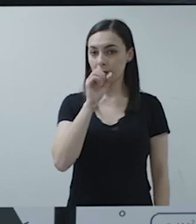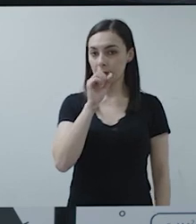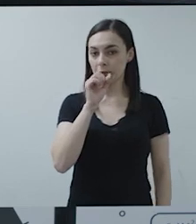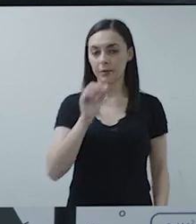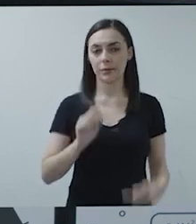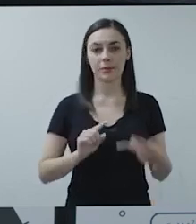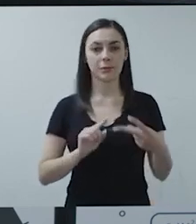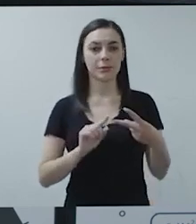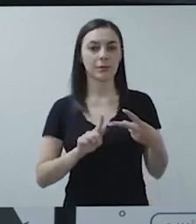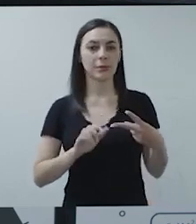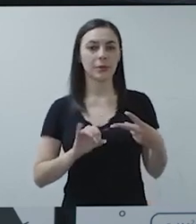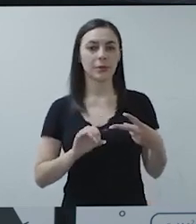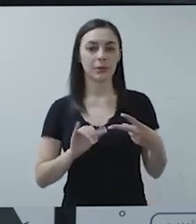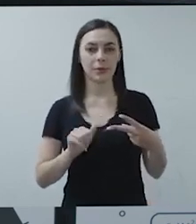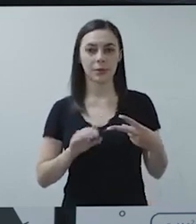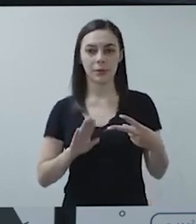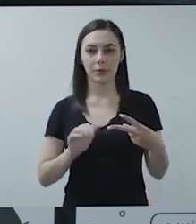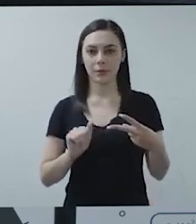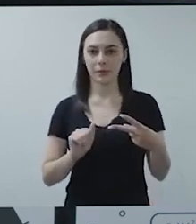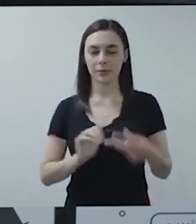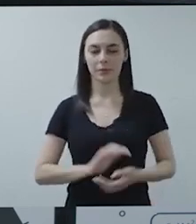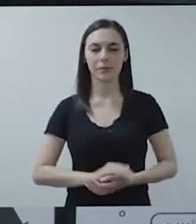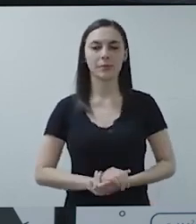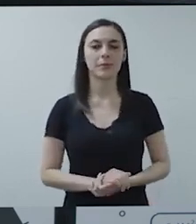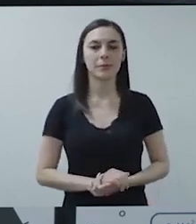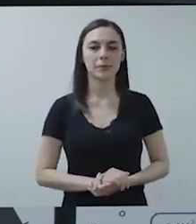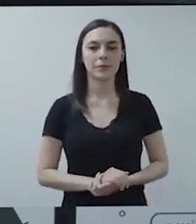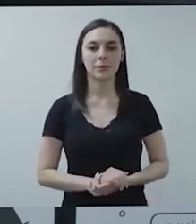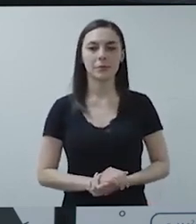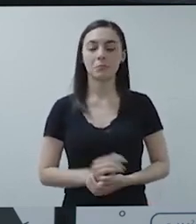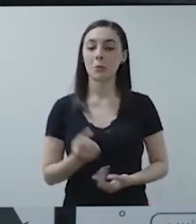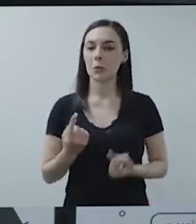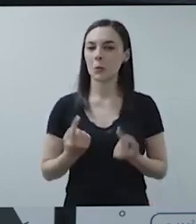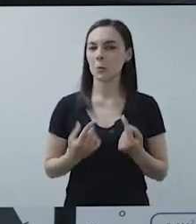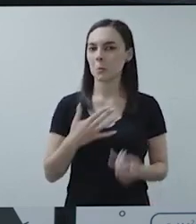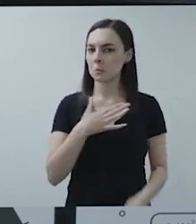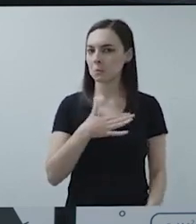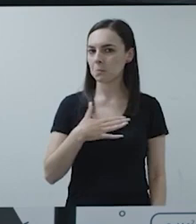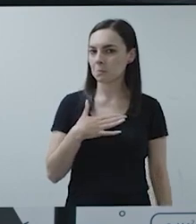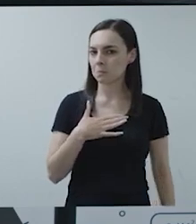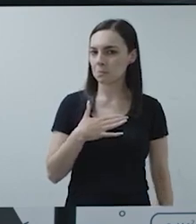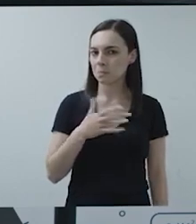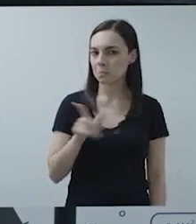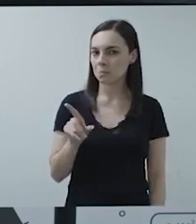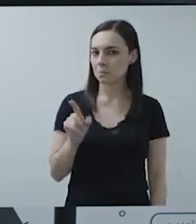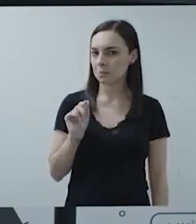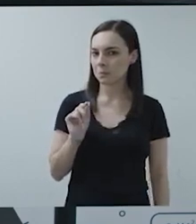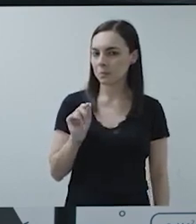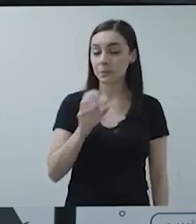a goiaba. Qual vocês preferem? Vou pegar aqui. A